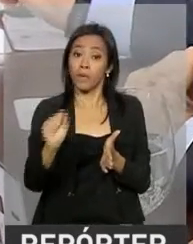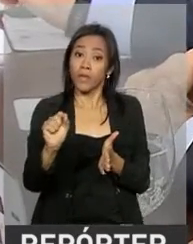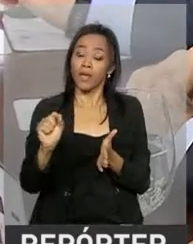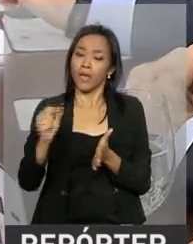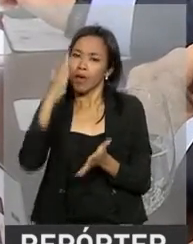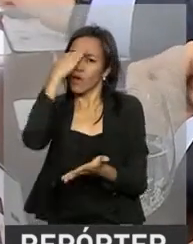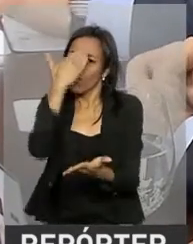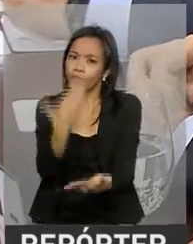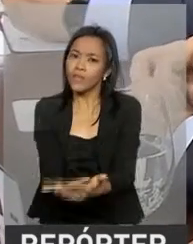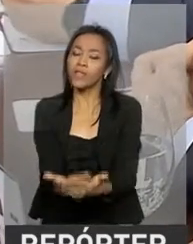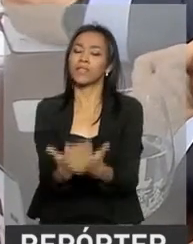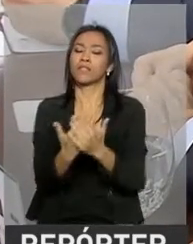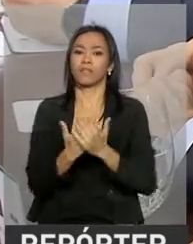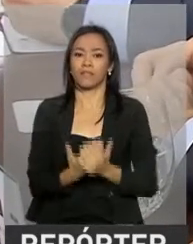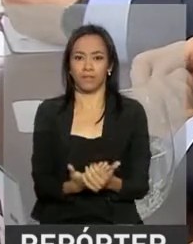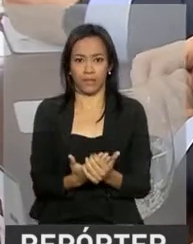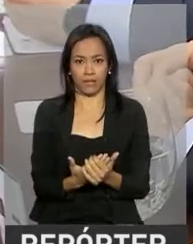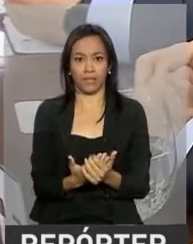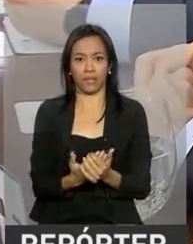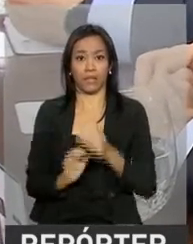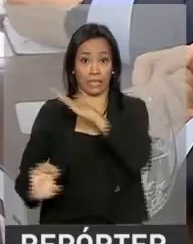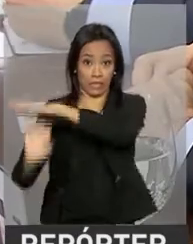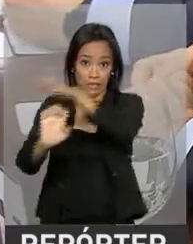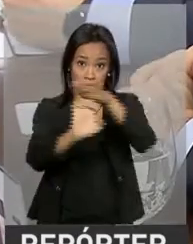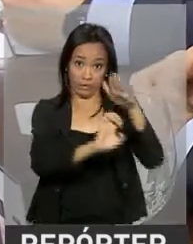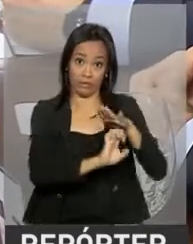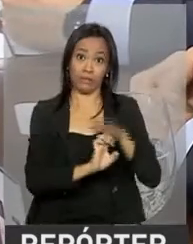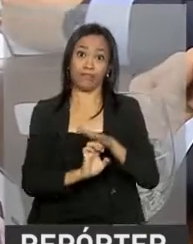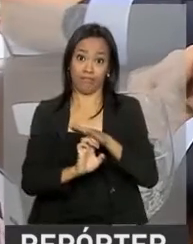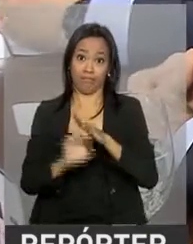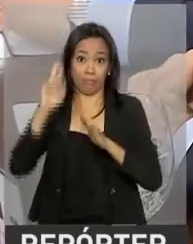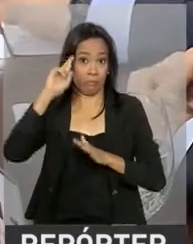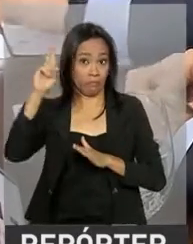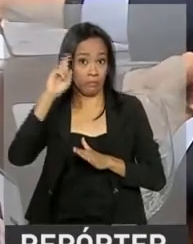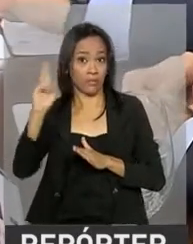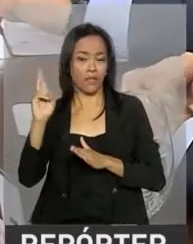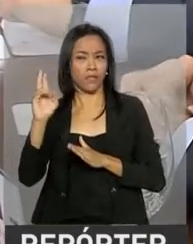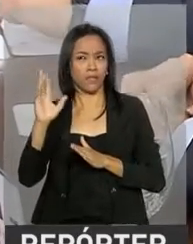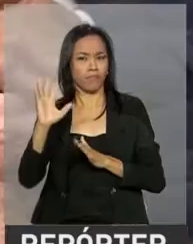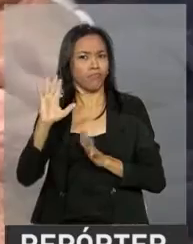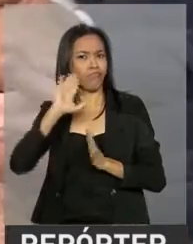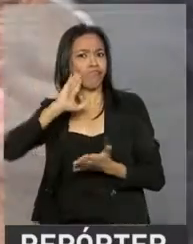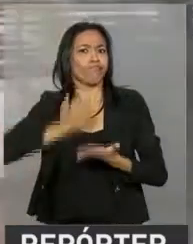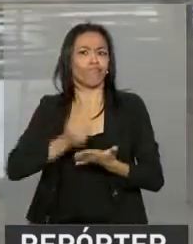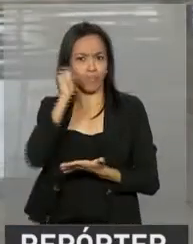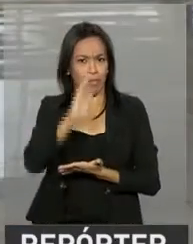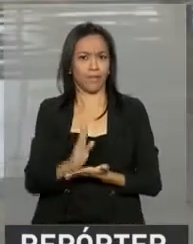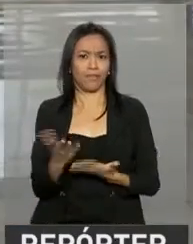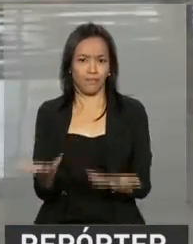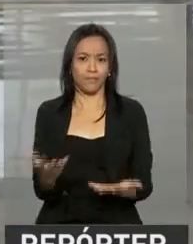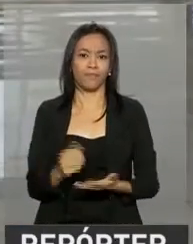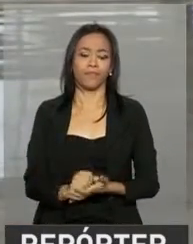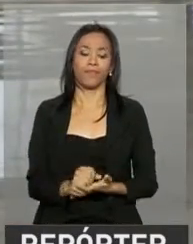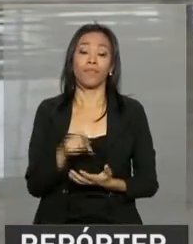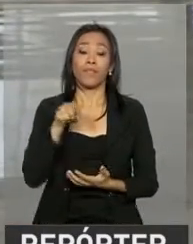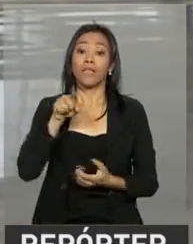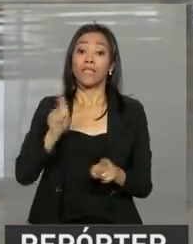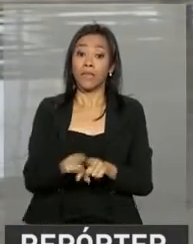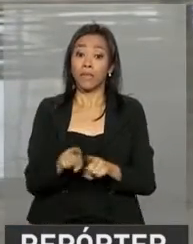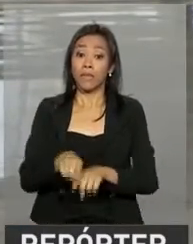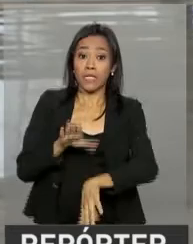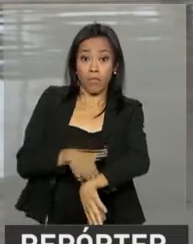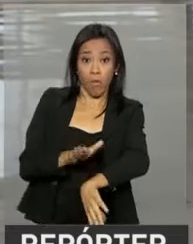expectativa dos fundos empresários estão voltando a crescer leandro nesse